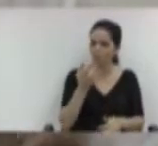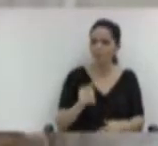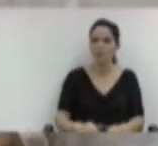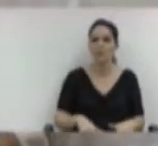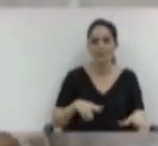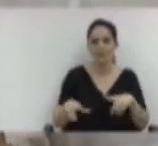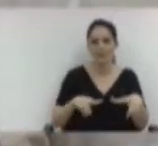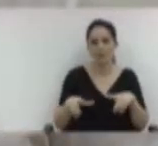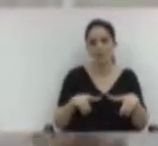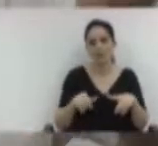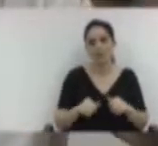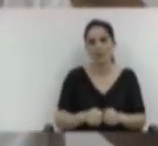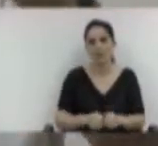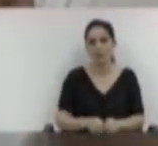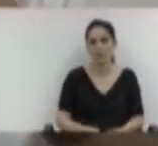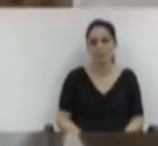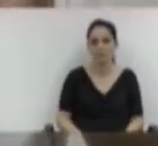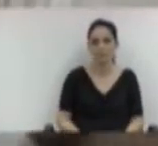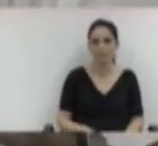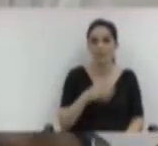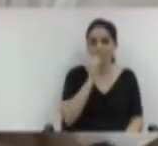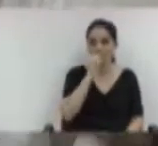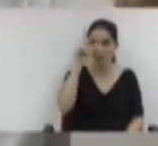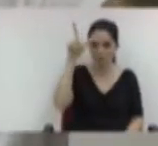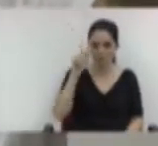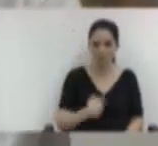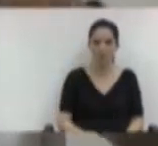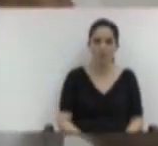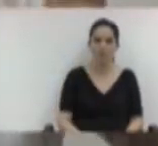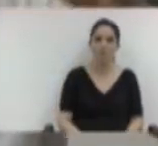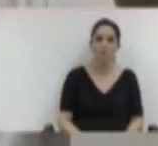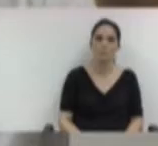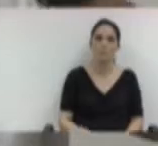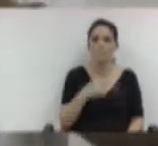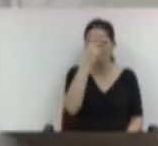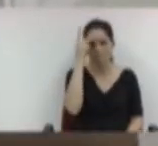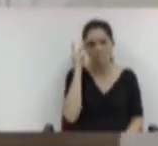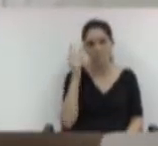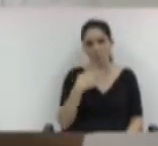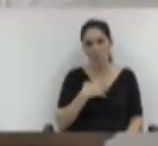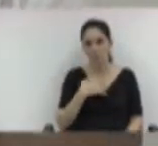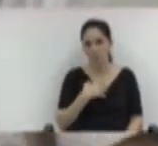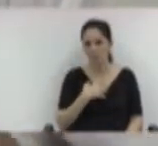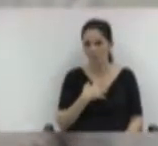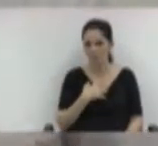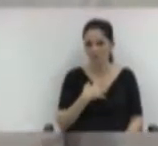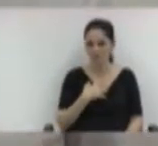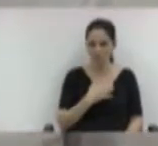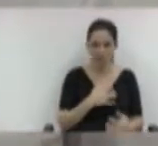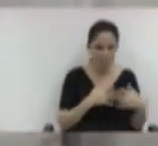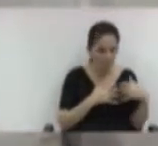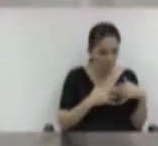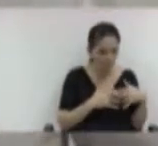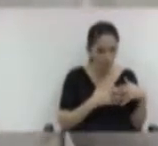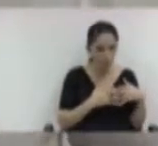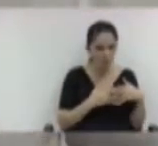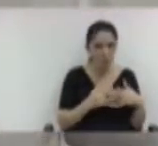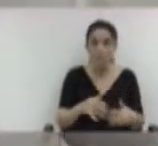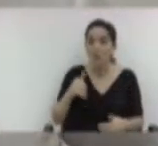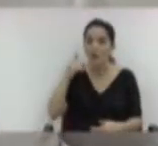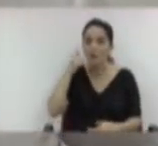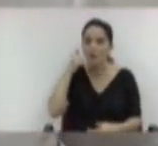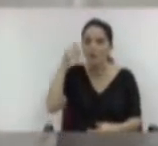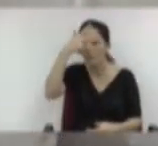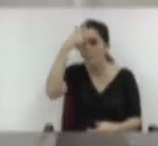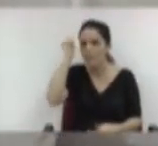tenho preocupação nenhuma, sabe? Quando as pessoas se sentirem prejudicadas, eu falo, mando ir lá, ligo na prefeitura. Prefeito,